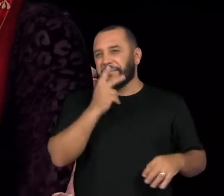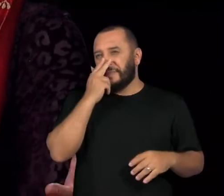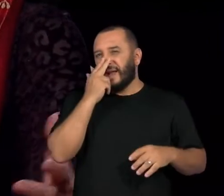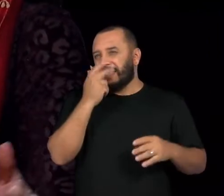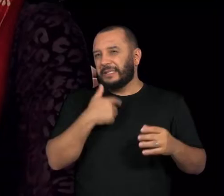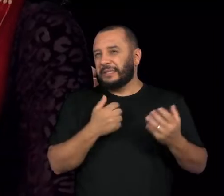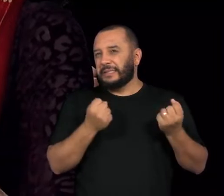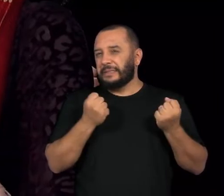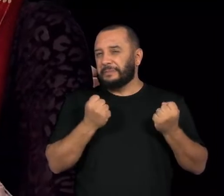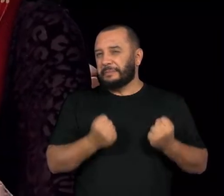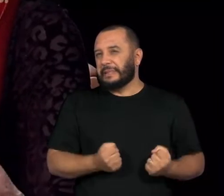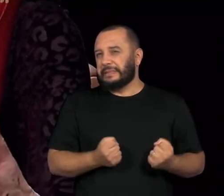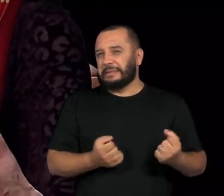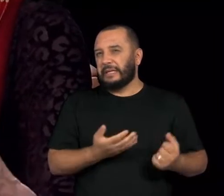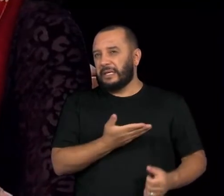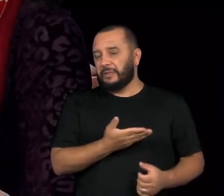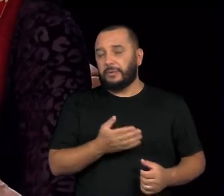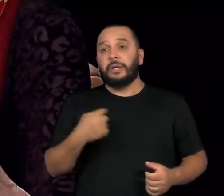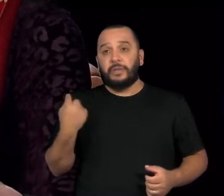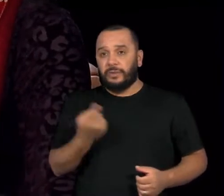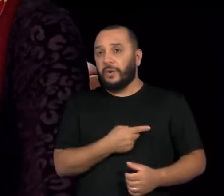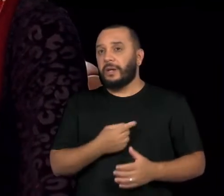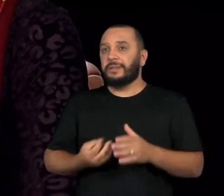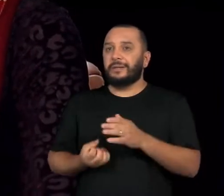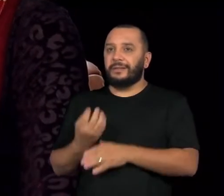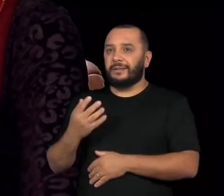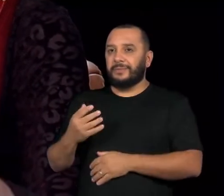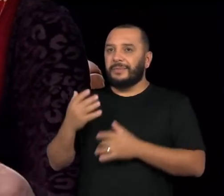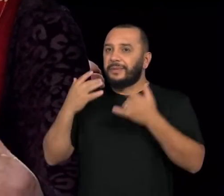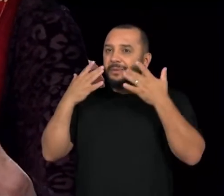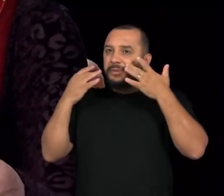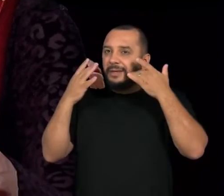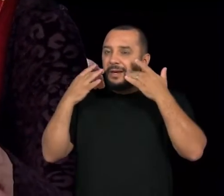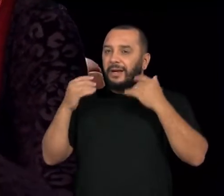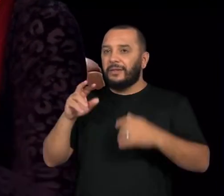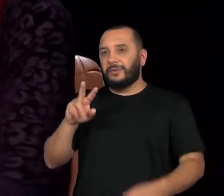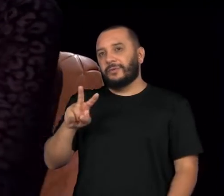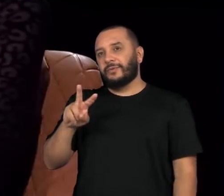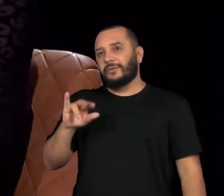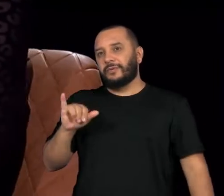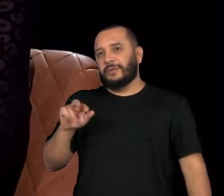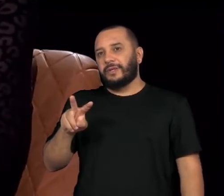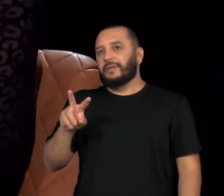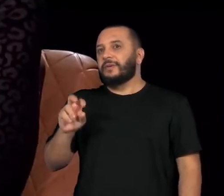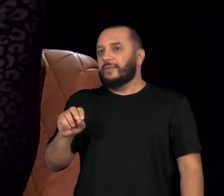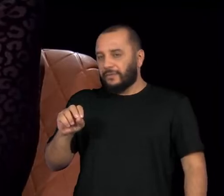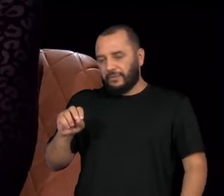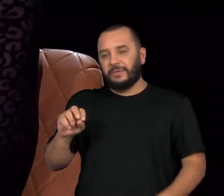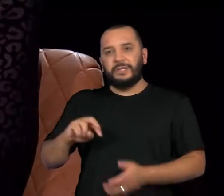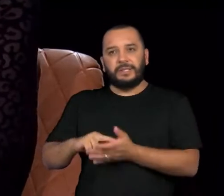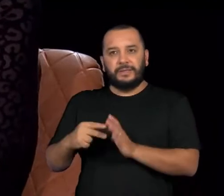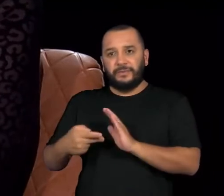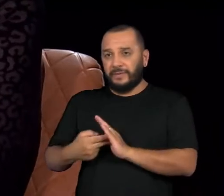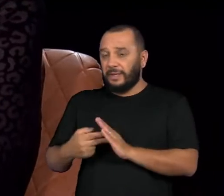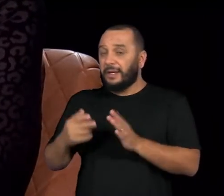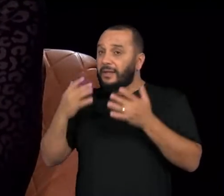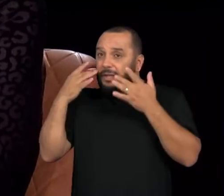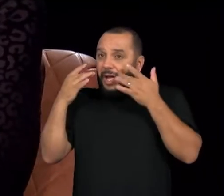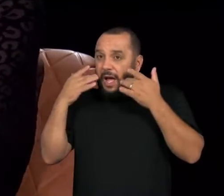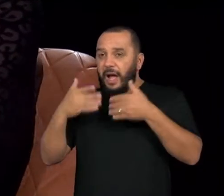sobre nós, né? Então, a gente estabeleceu um recomeço